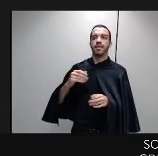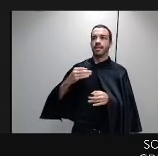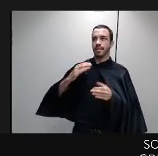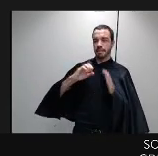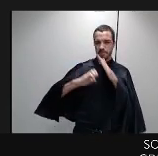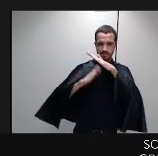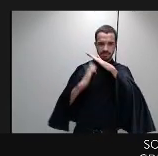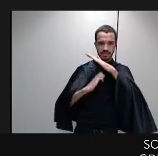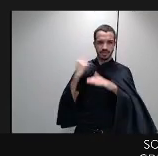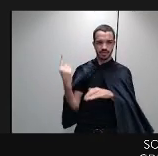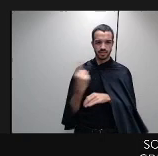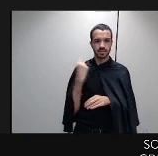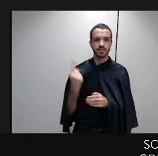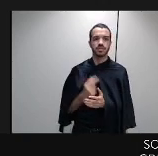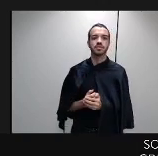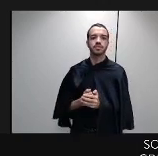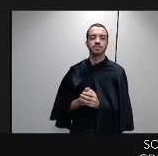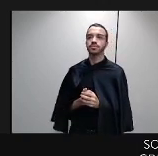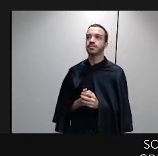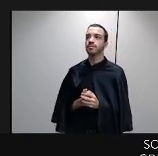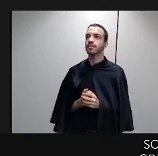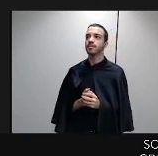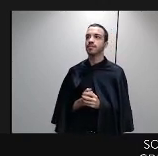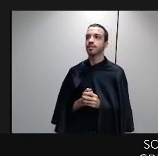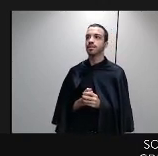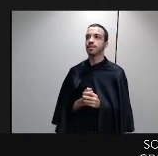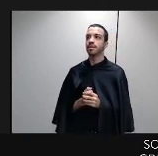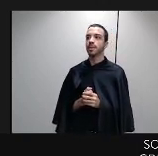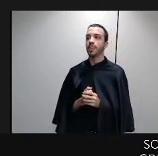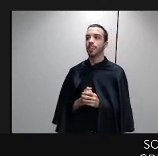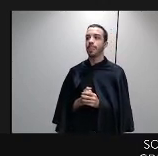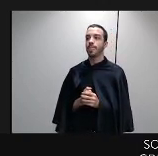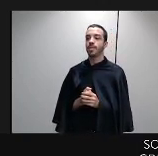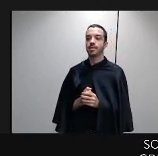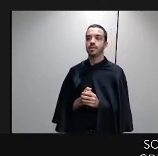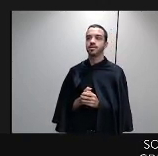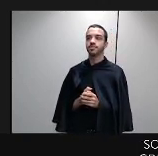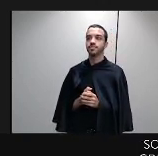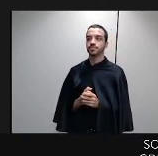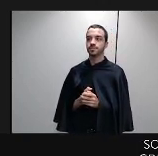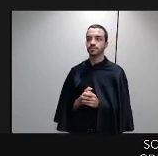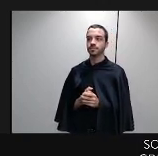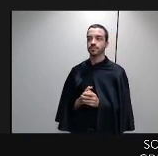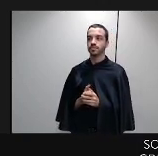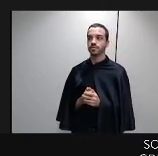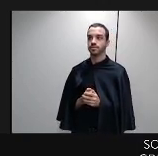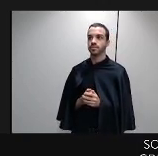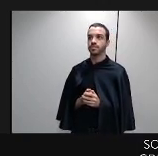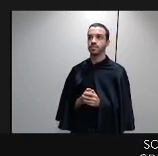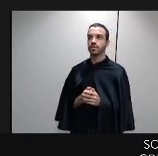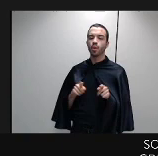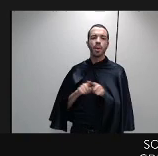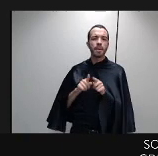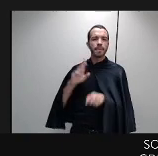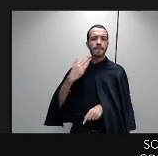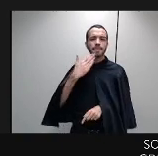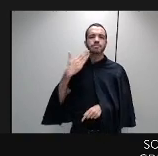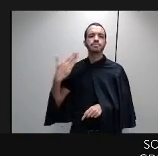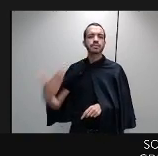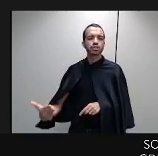que se falar portanto em Reino de ação executiva fiscal diante do pedido de habilitação de crédito nos livros